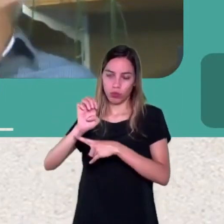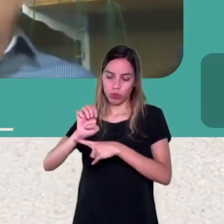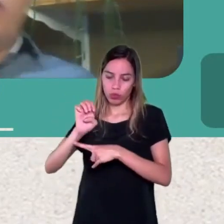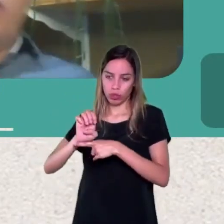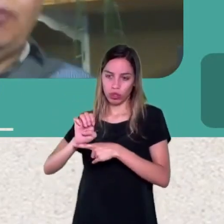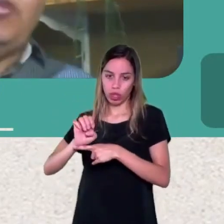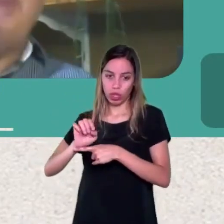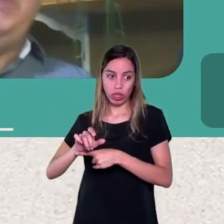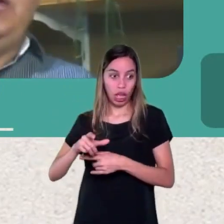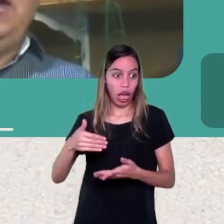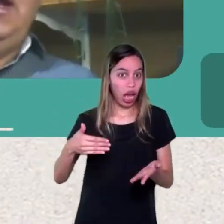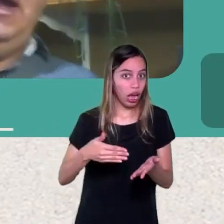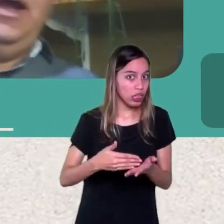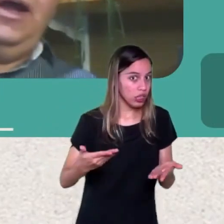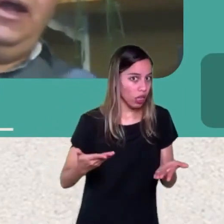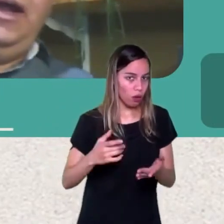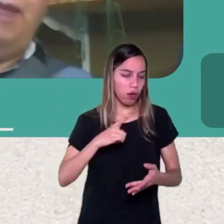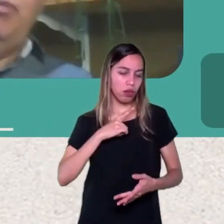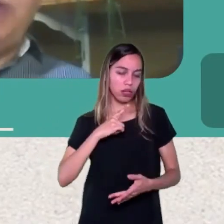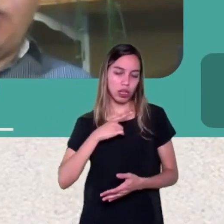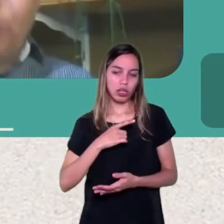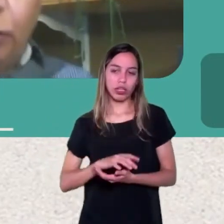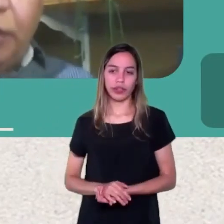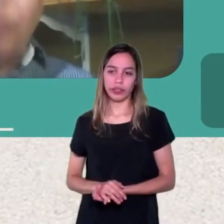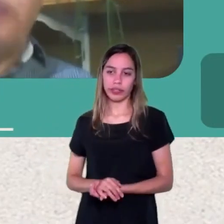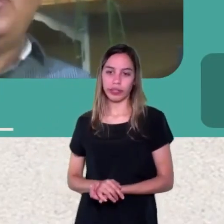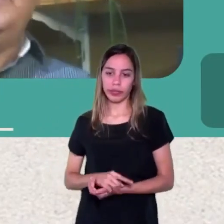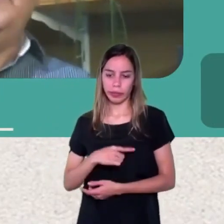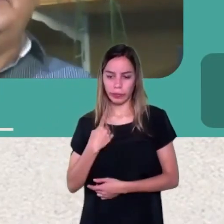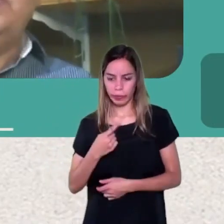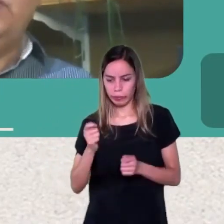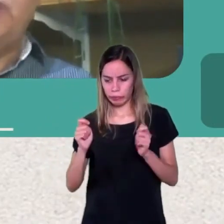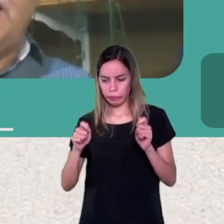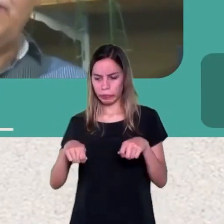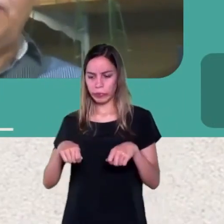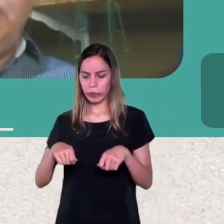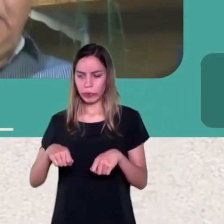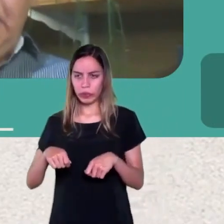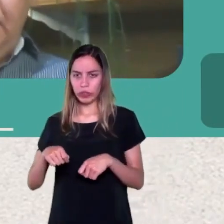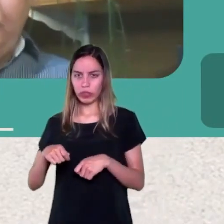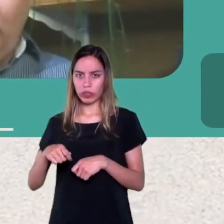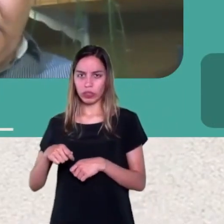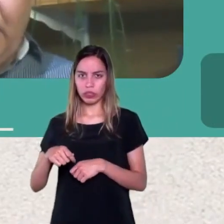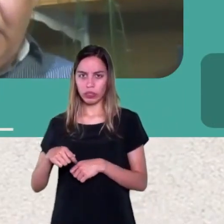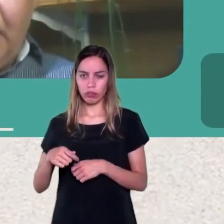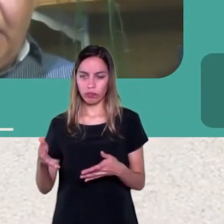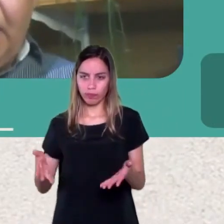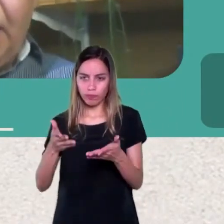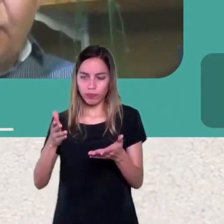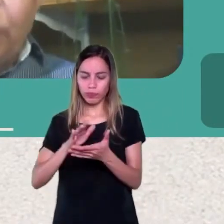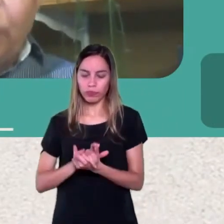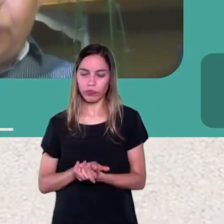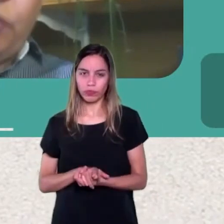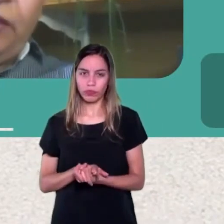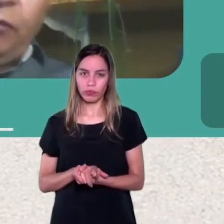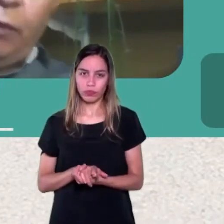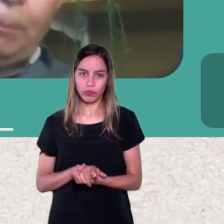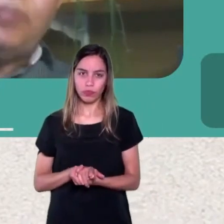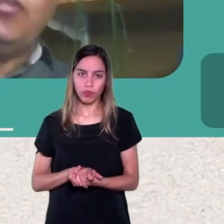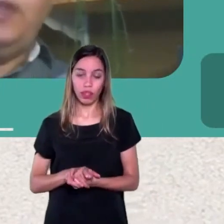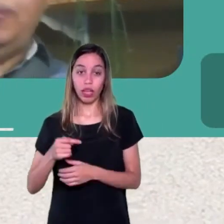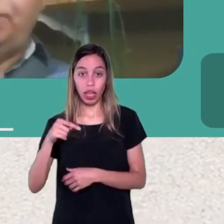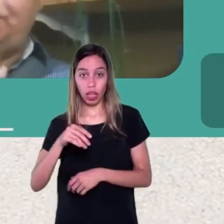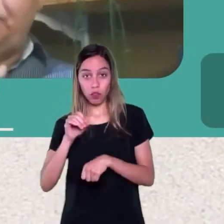hoje, que foi um dos responsáveis pela a publicação do livro 140 anos do teatro. Então, essa oficina